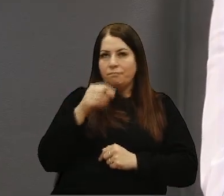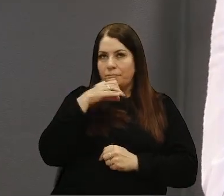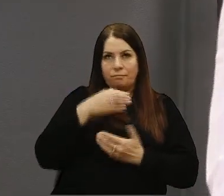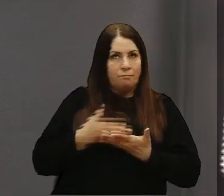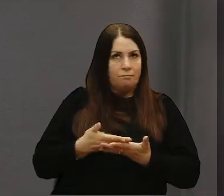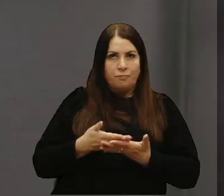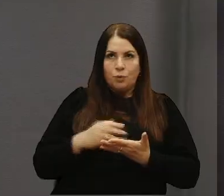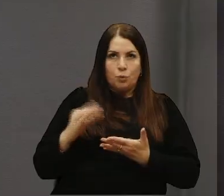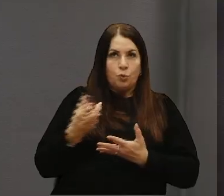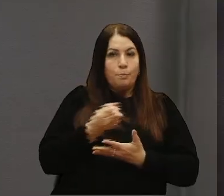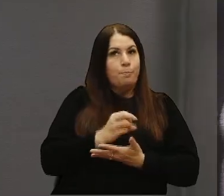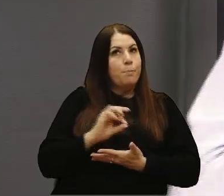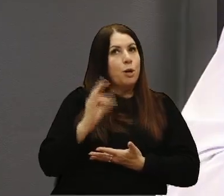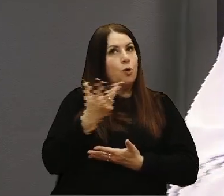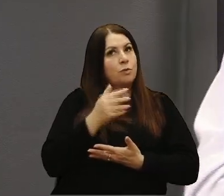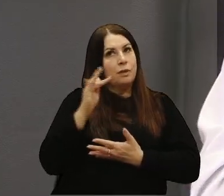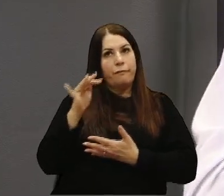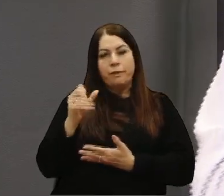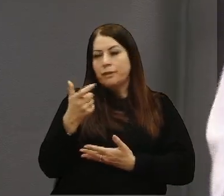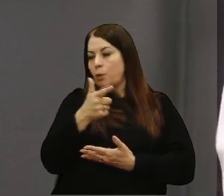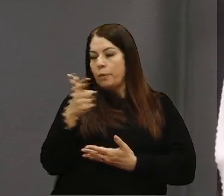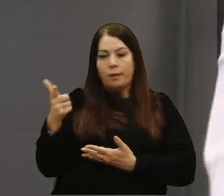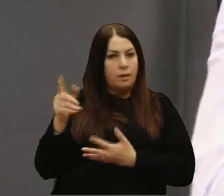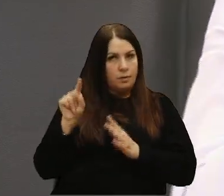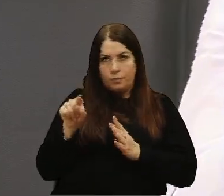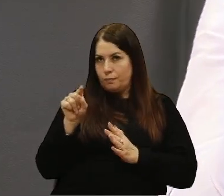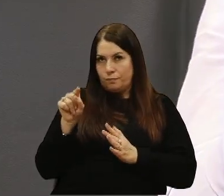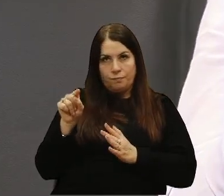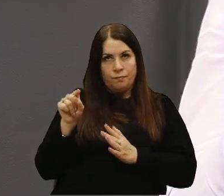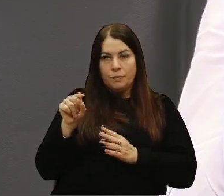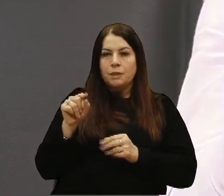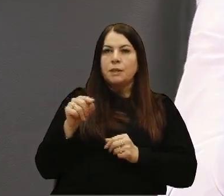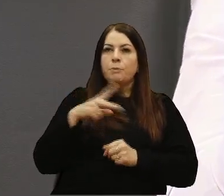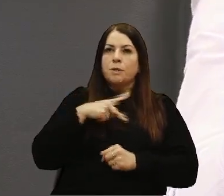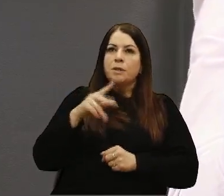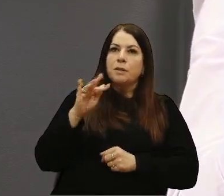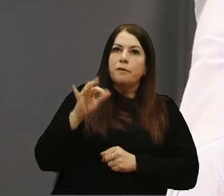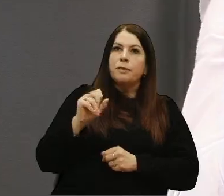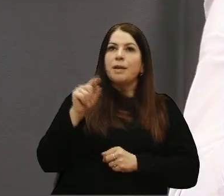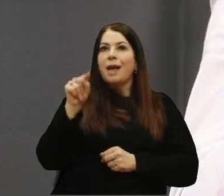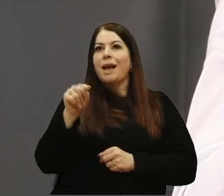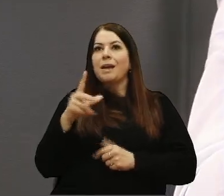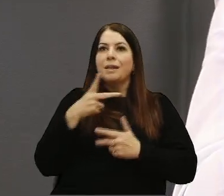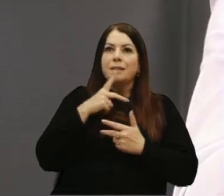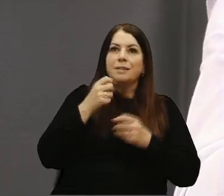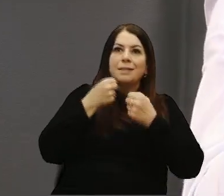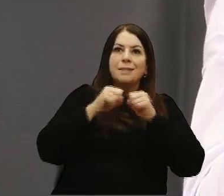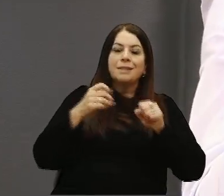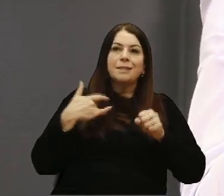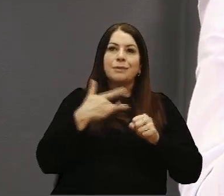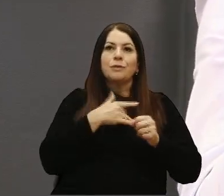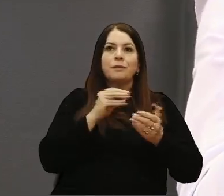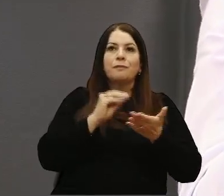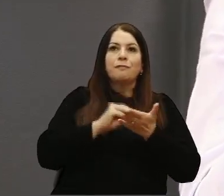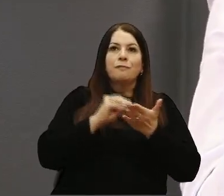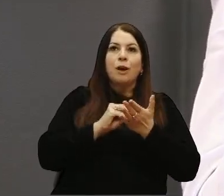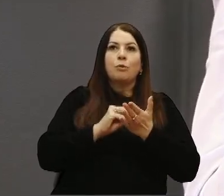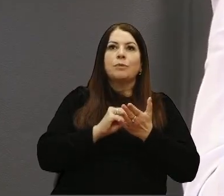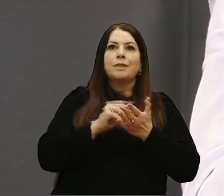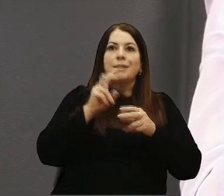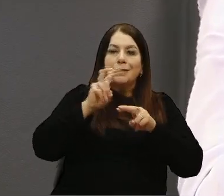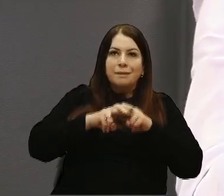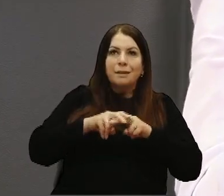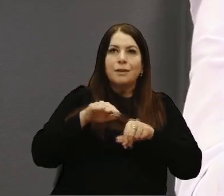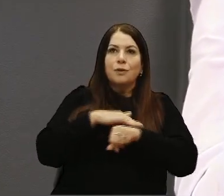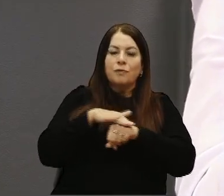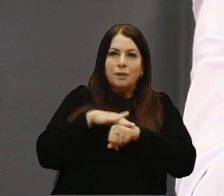Com todos os milhões que vai para a FAS, ainda não tem esse ciclo. Até o presidente da FAS disse, mas é que isso seria com a Secretaria de Saúde. Então, falta um mutirão, falta sentar com o